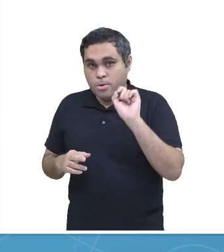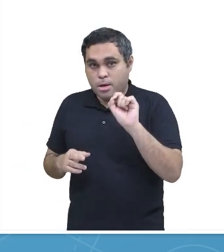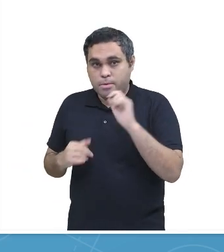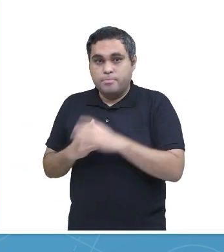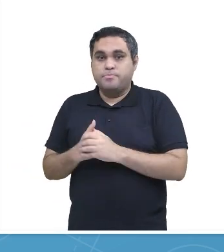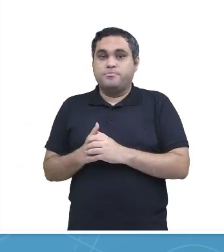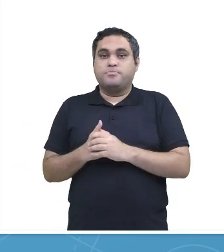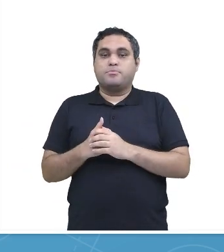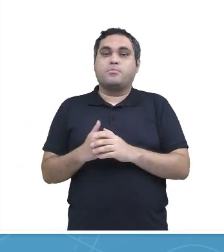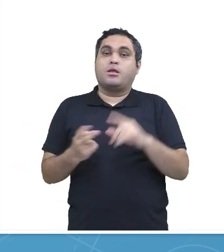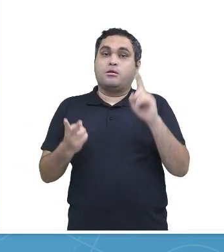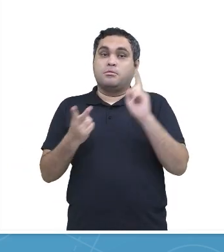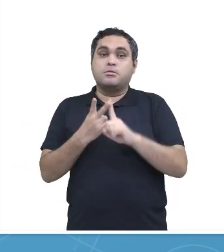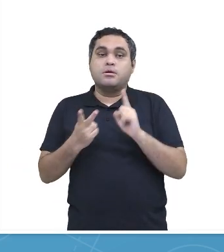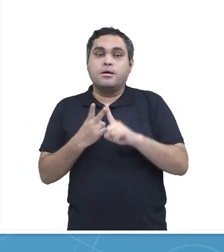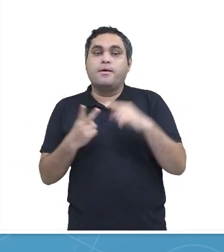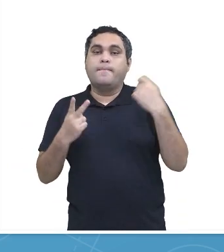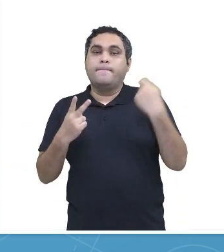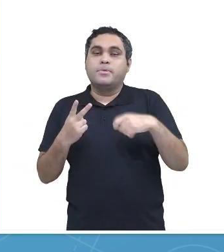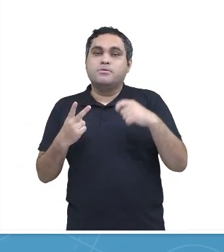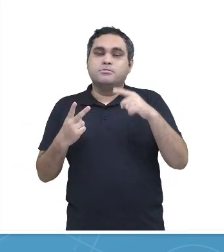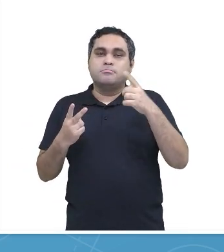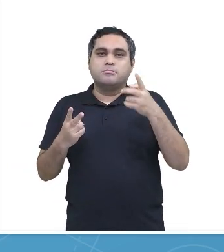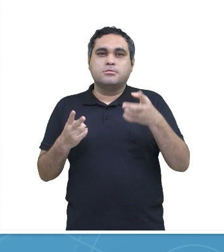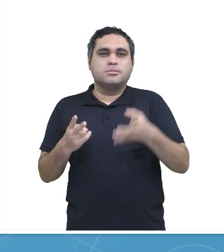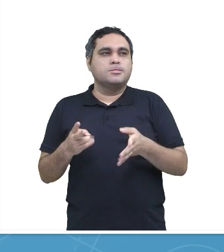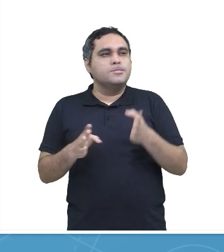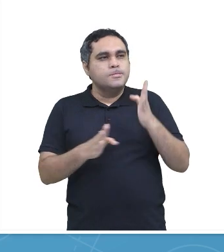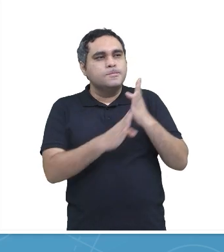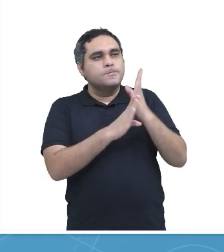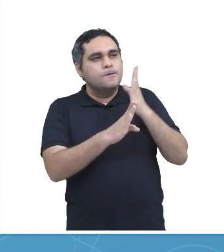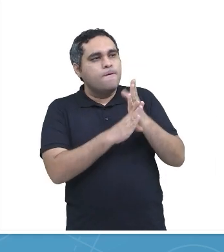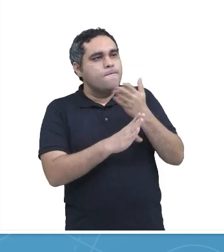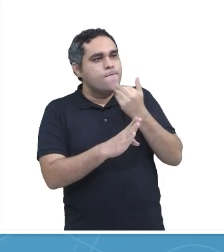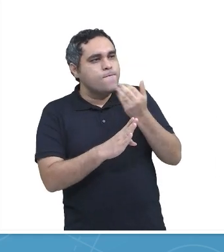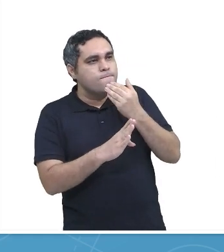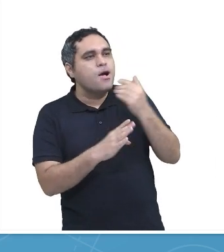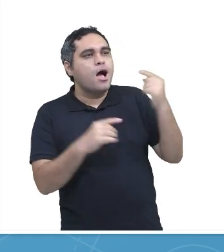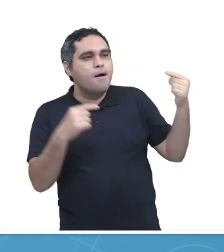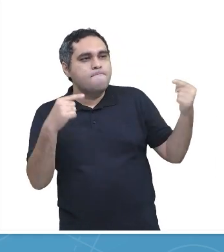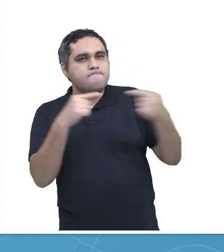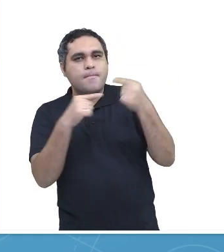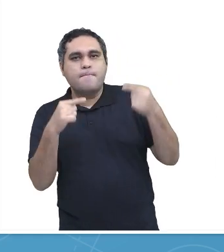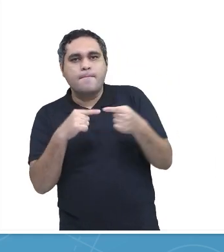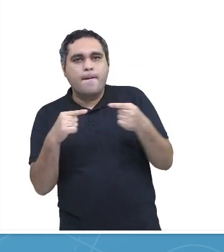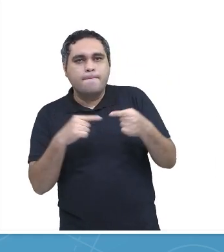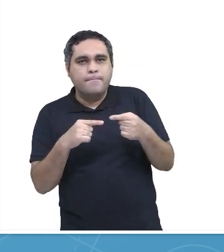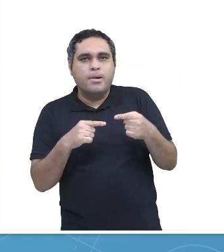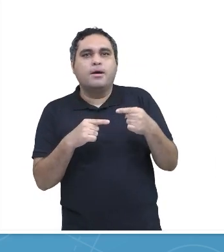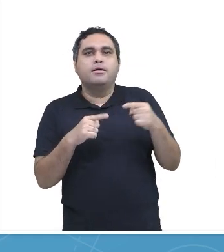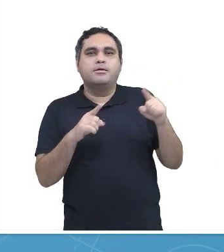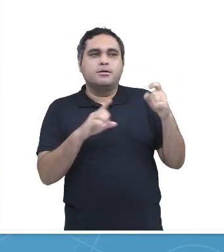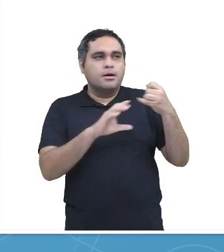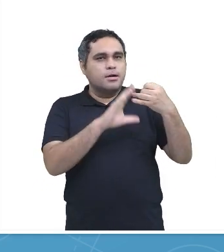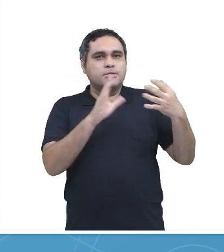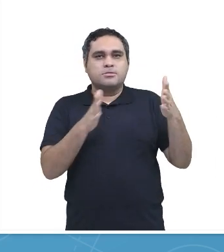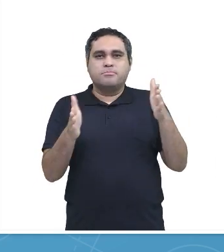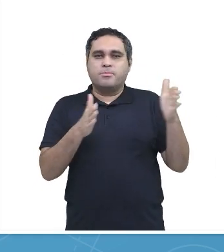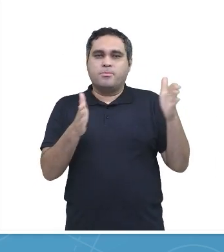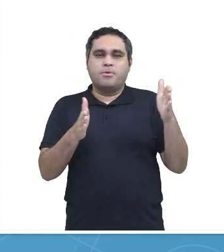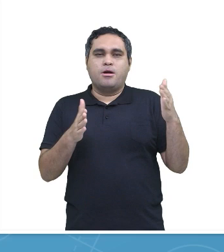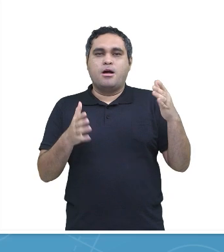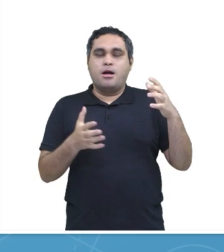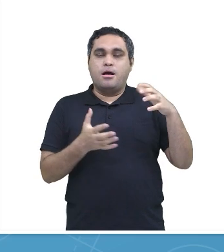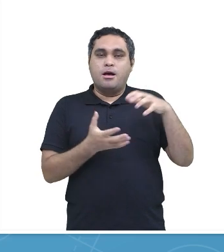questão 2 exige que você saiba identificar as características de cada etapa da fase adulta do desenvolvimento. Ou